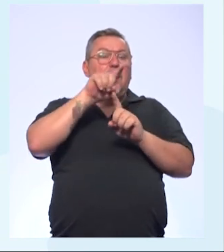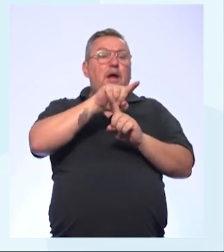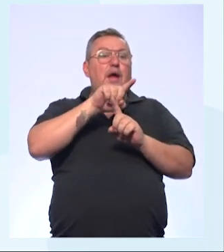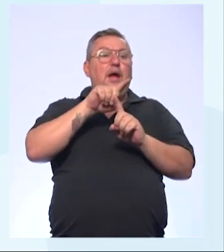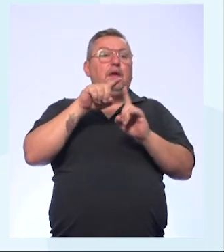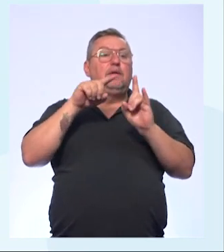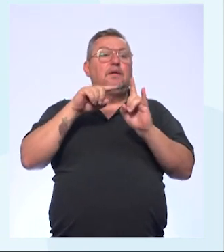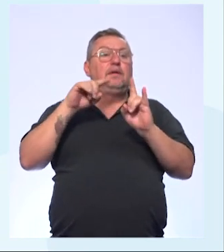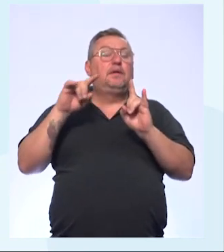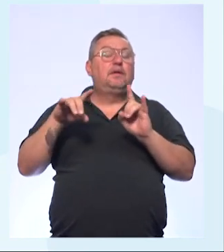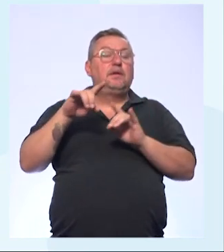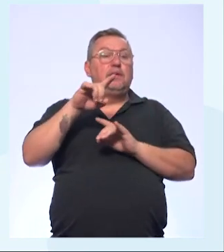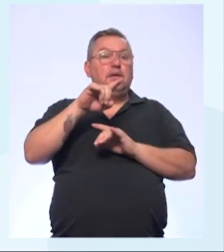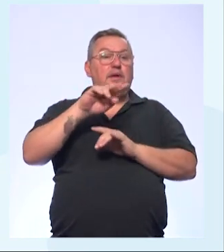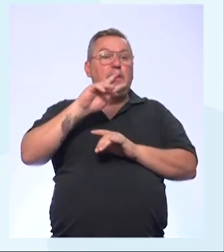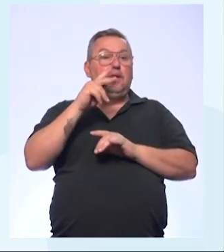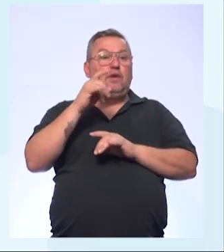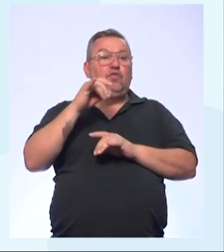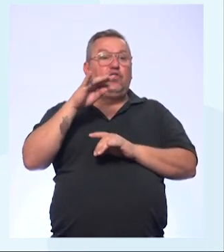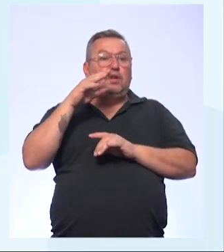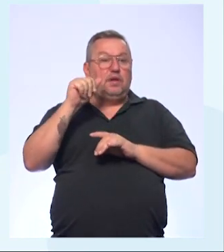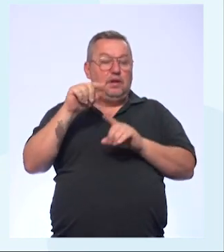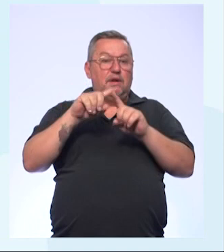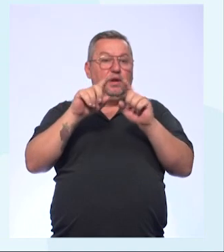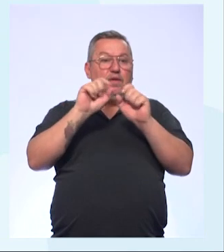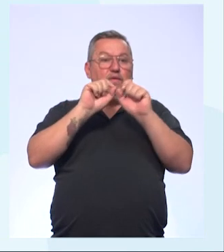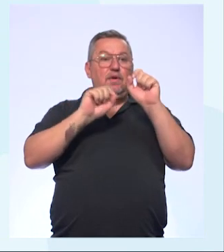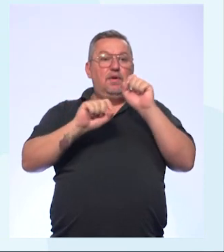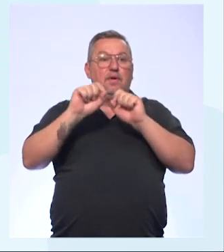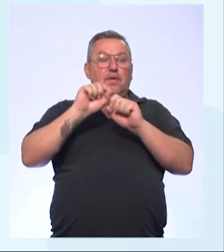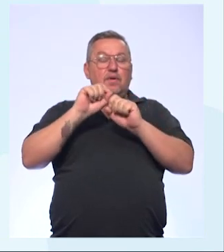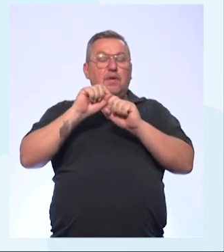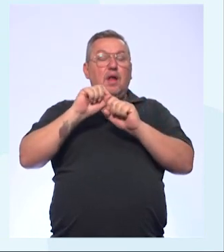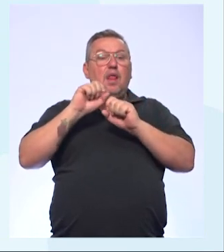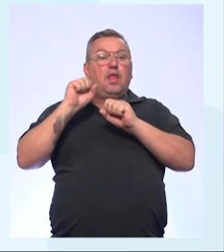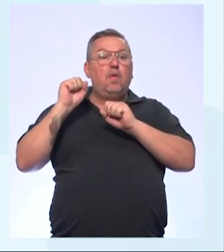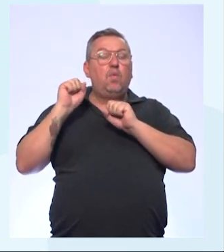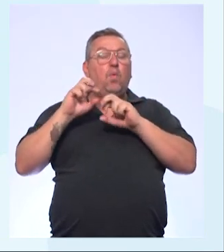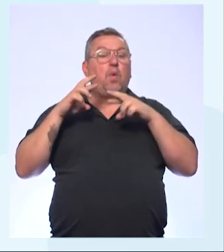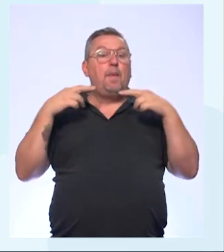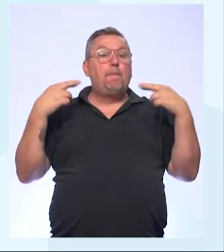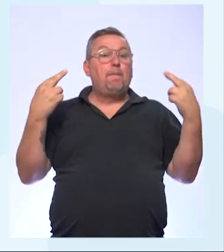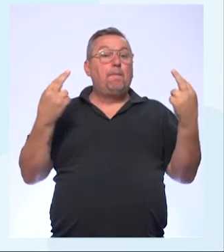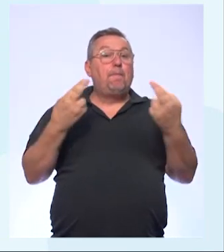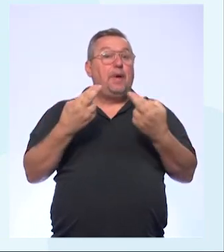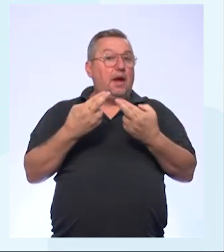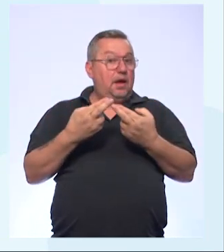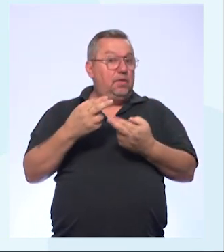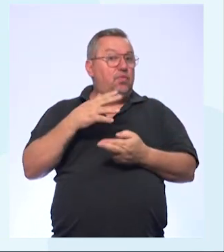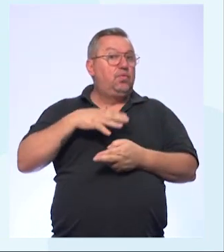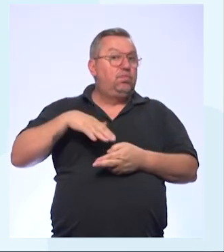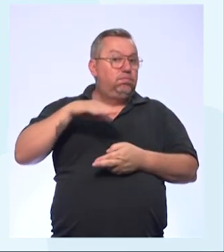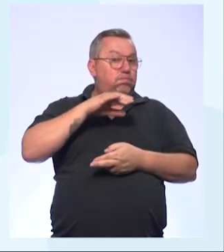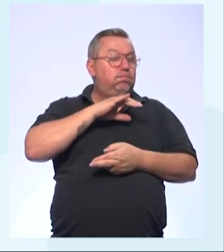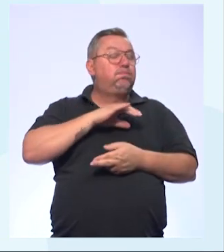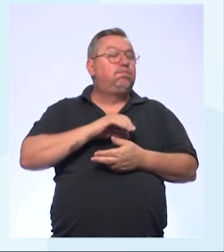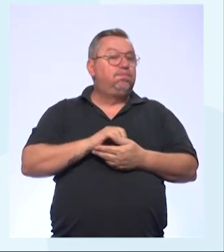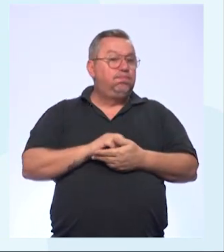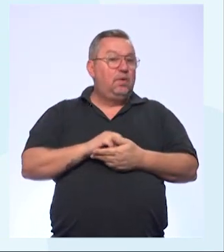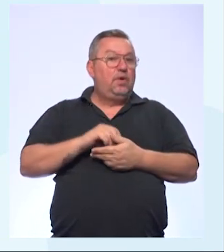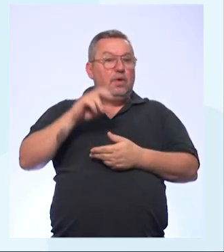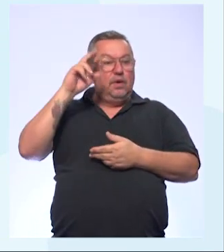posso falar também? Que eles formaram um poderoso império. Sexto ano, vocês se lembram que nós falamos sobre